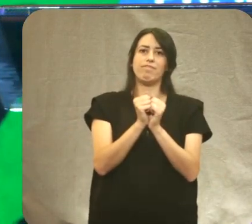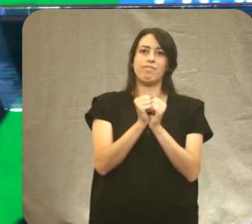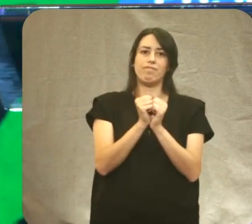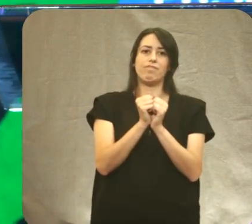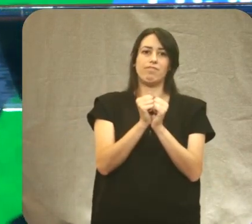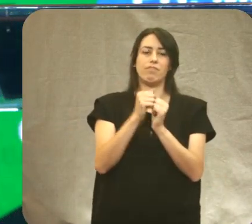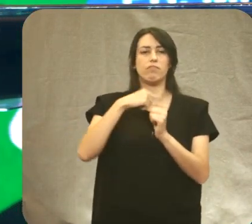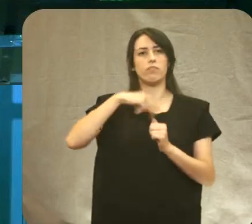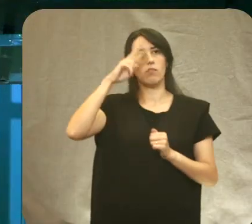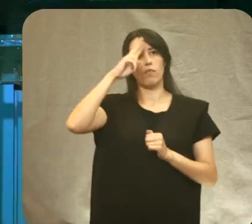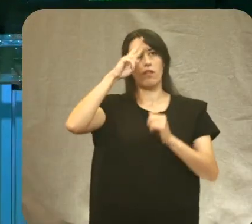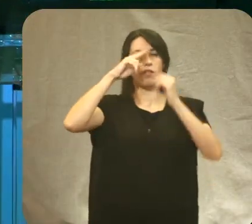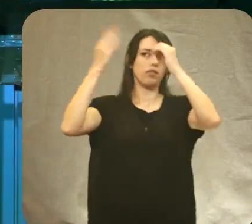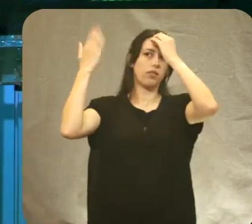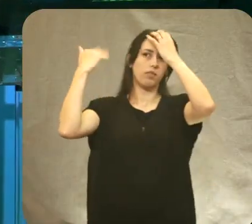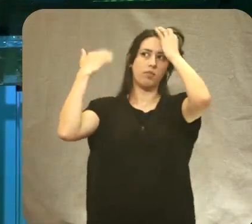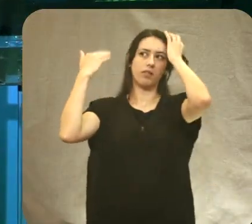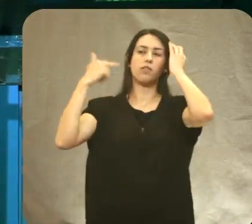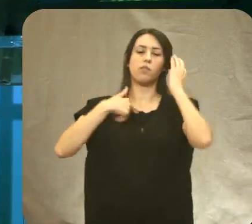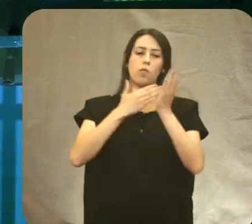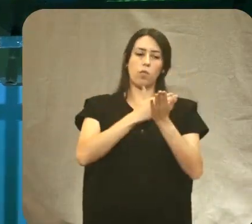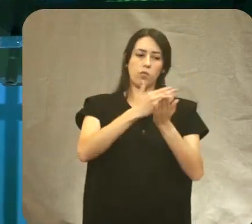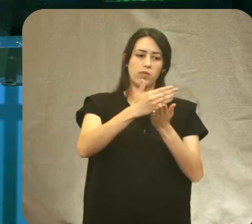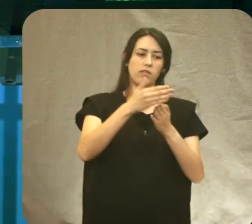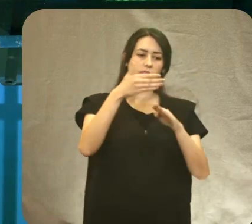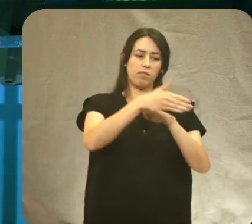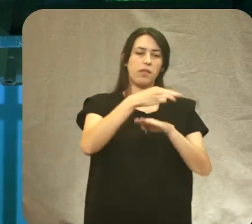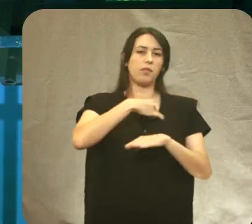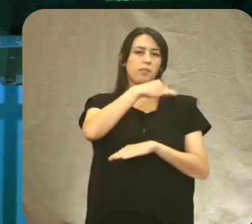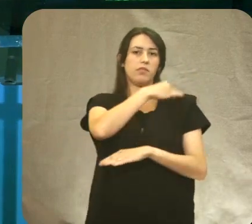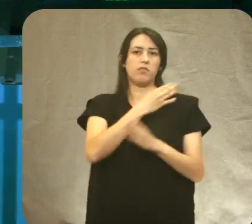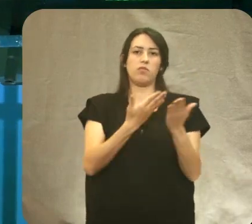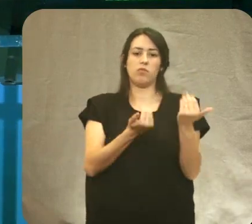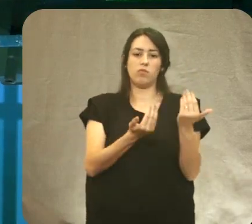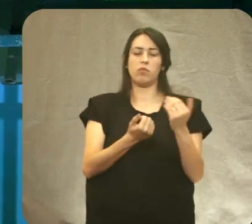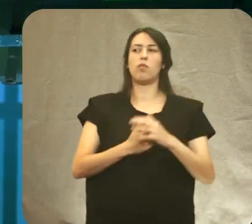Eu lembro quando eu assumi os jovens, tinham grupos dissidentes.